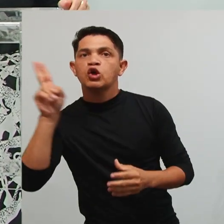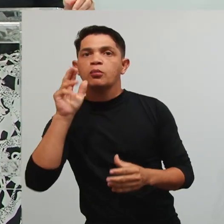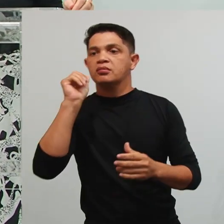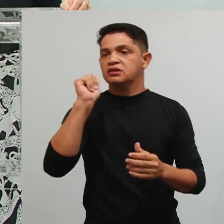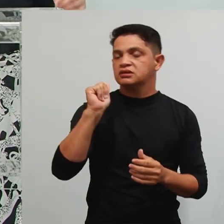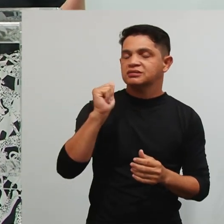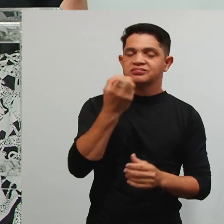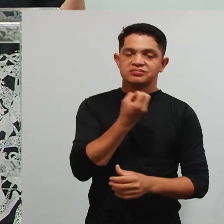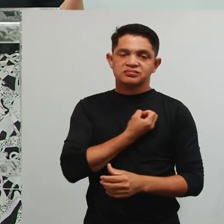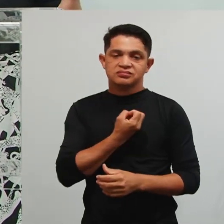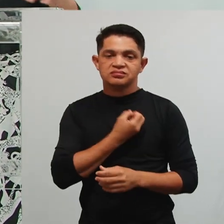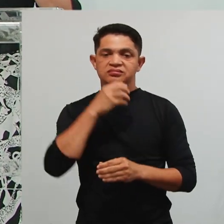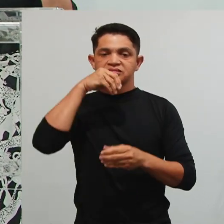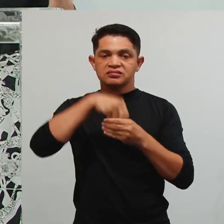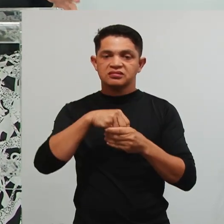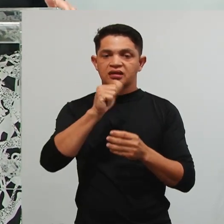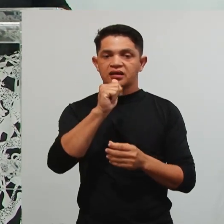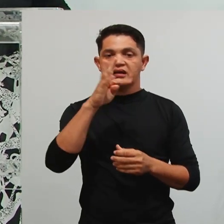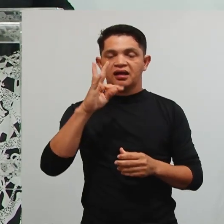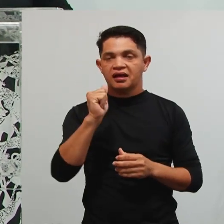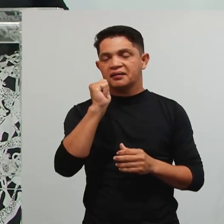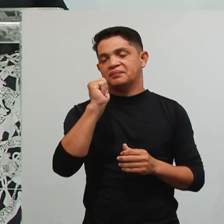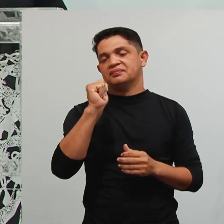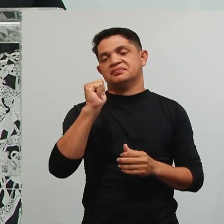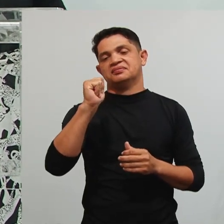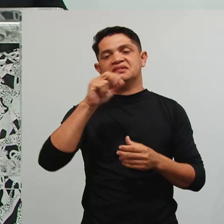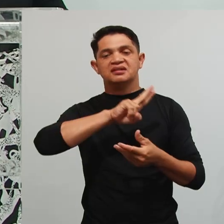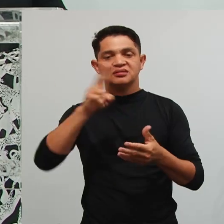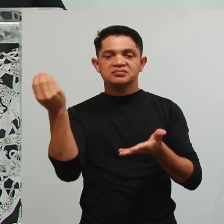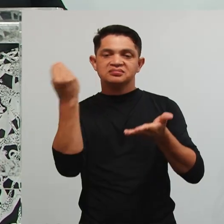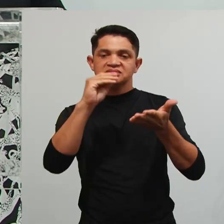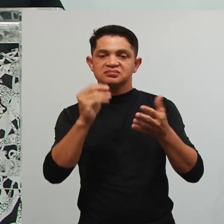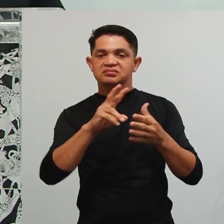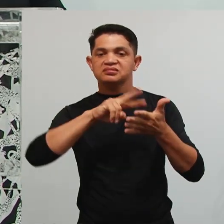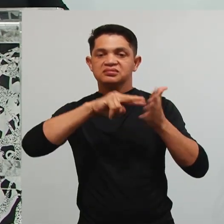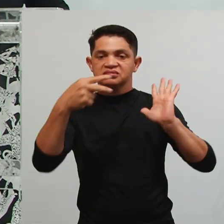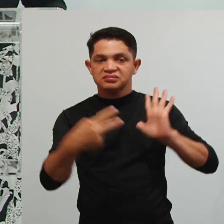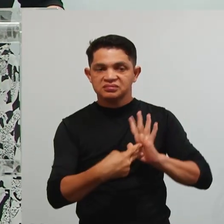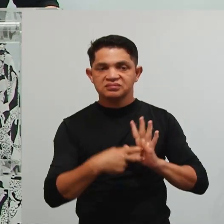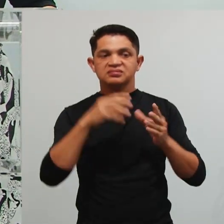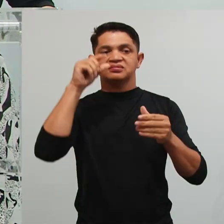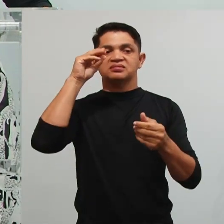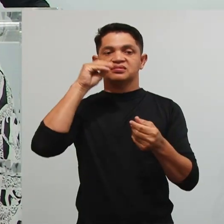escreverem ata, escrevem ata. Então, ata é um gênero